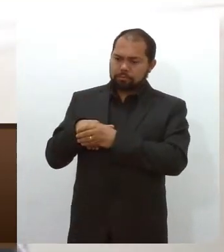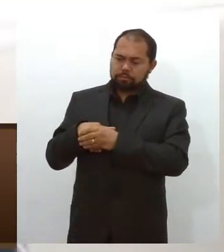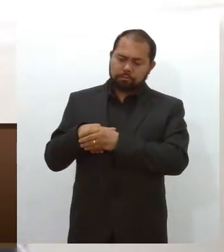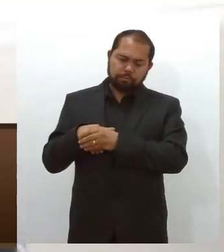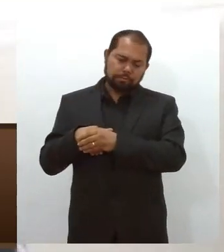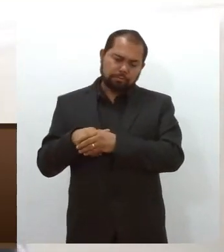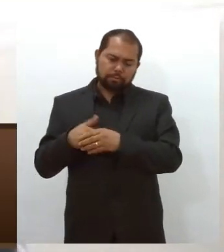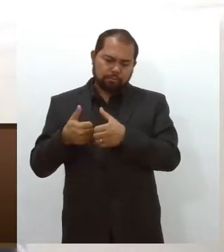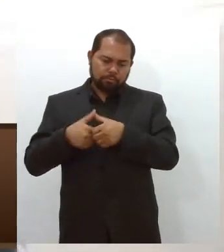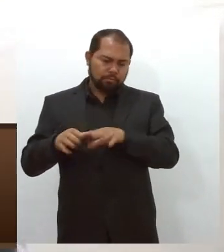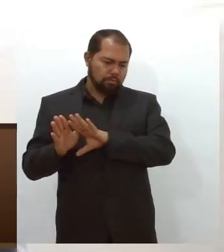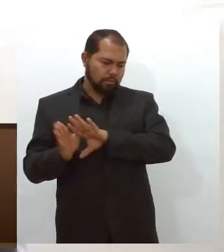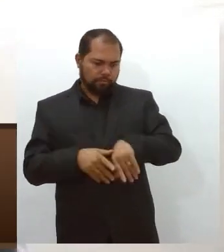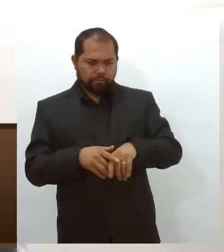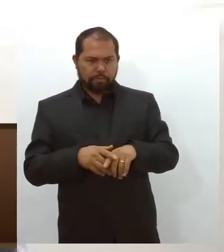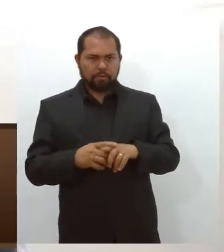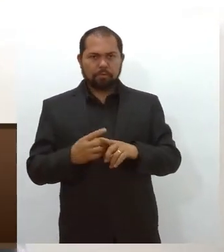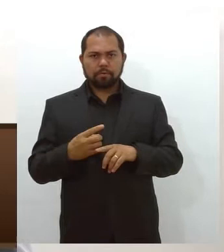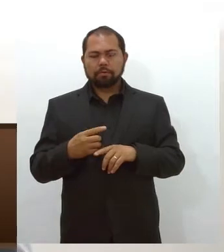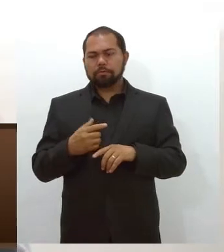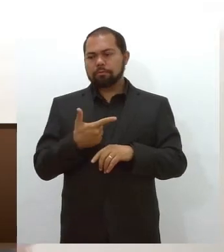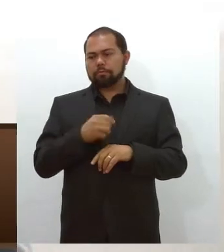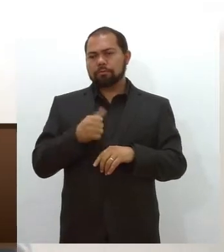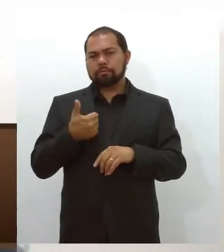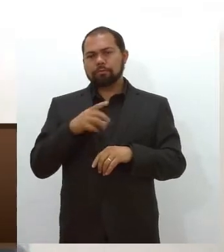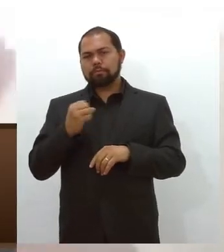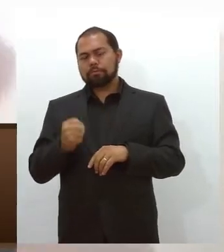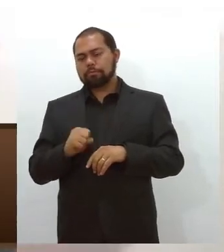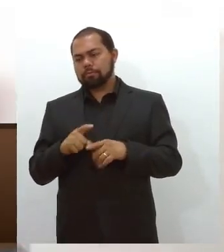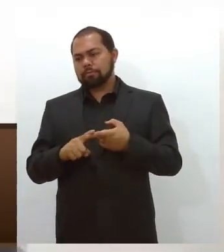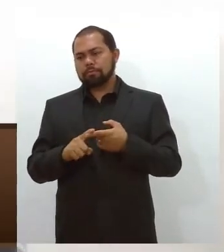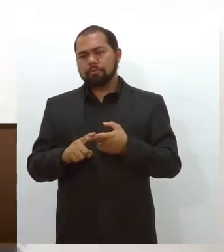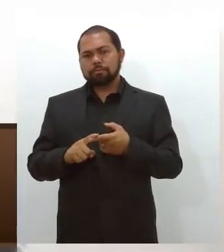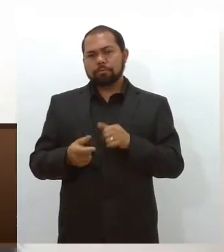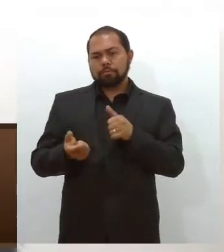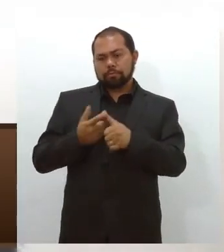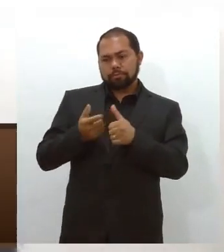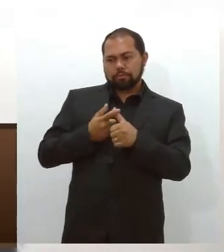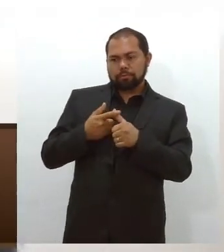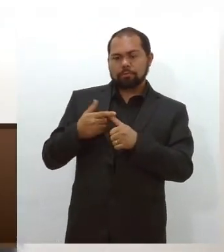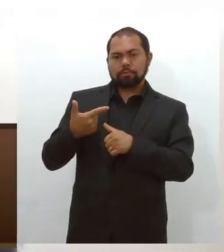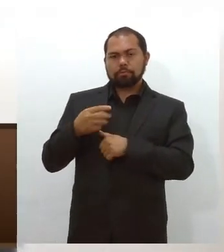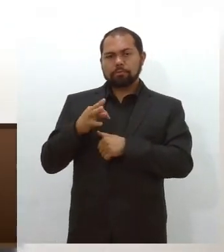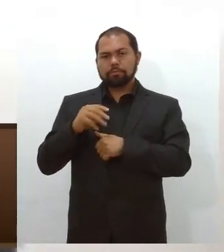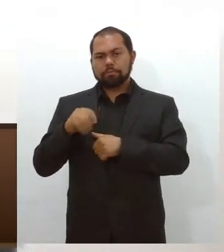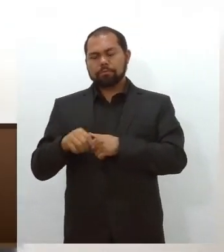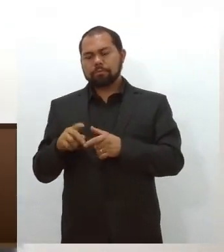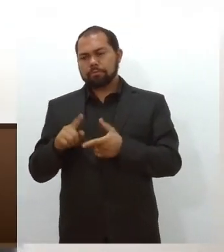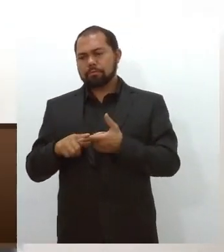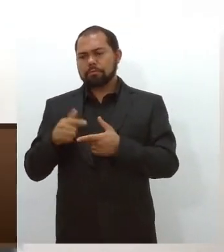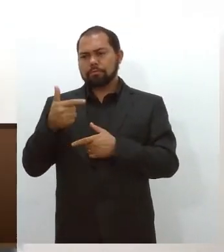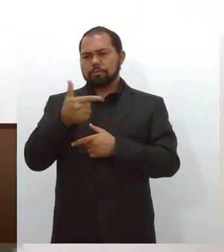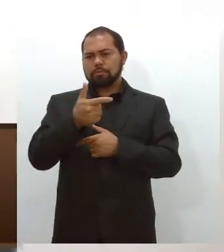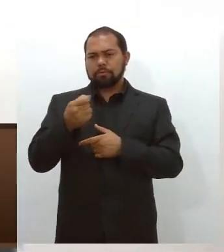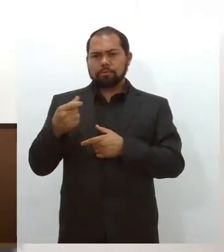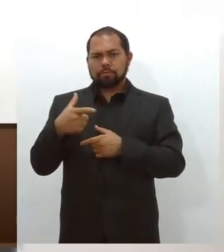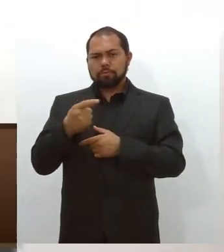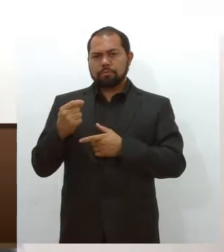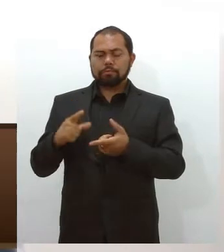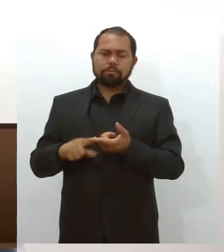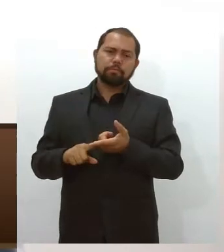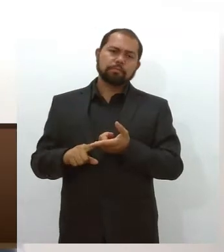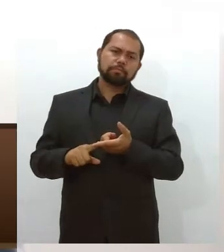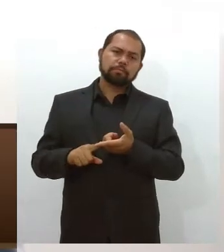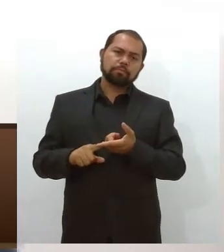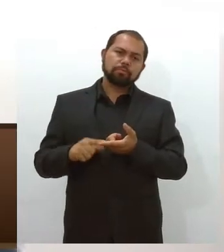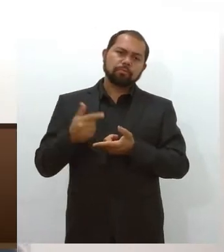turno, depois deixou de votar em 2020, no segundo turno. Nesse caso, ele pode